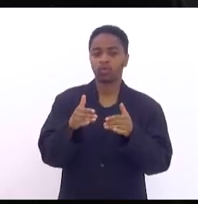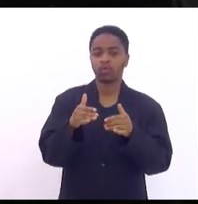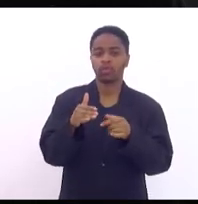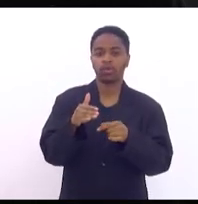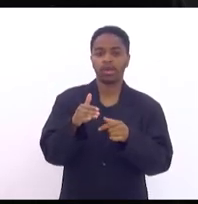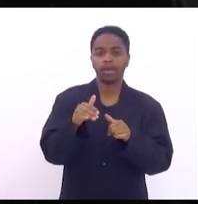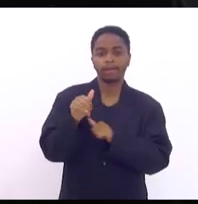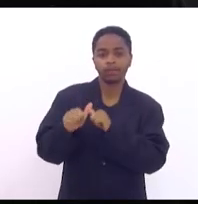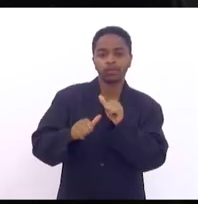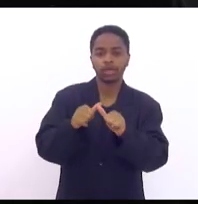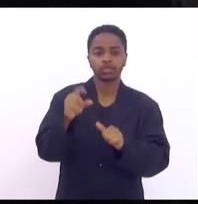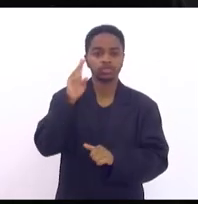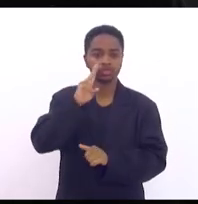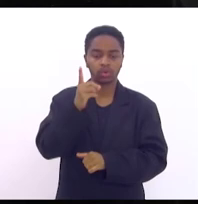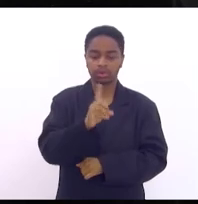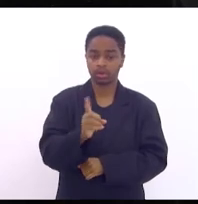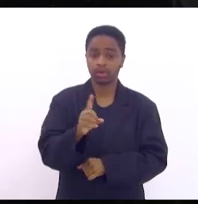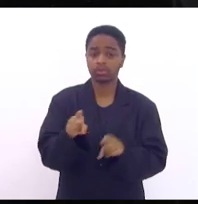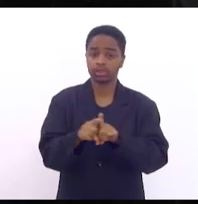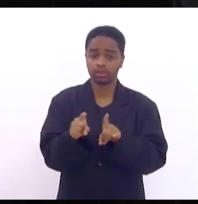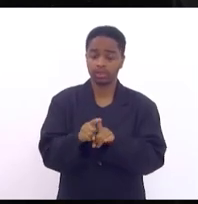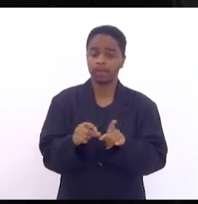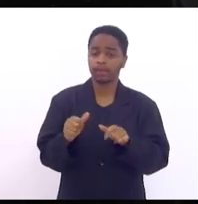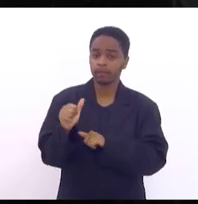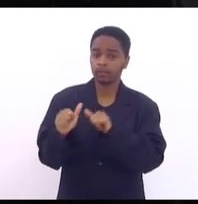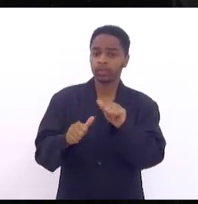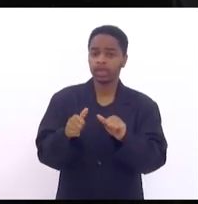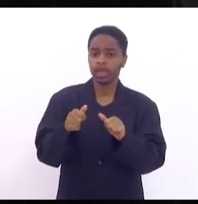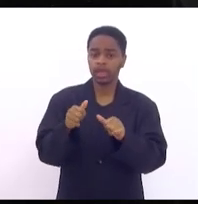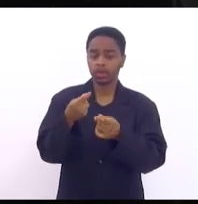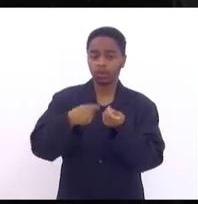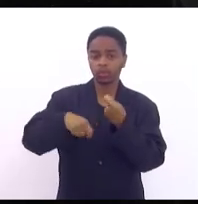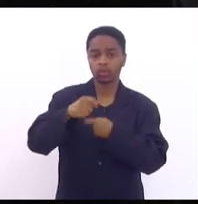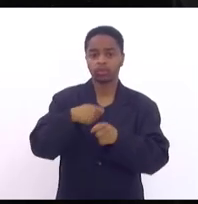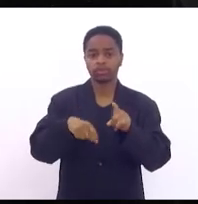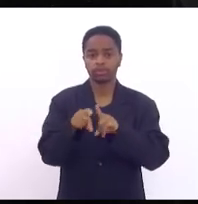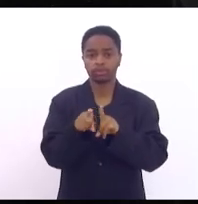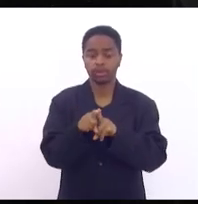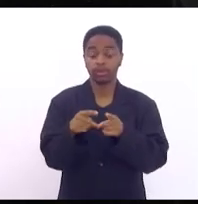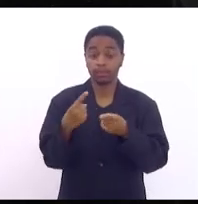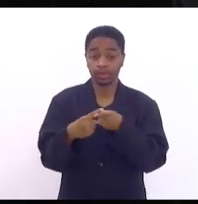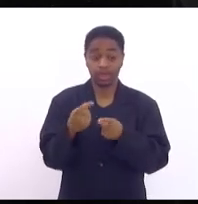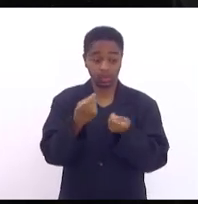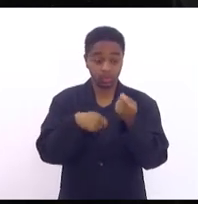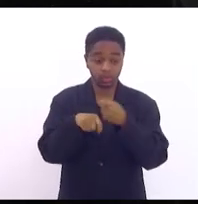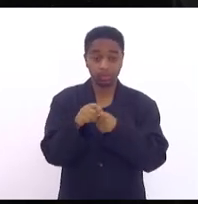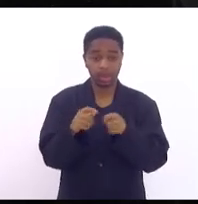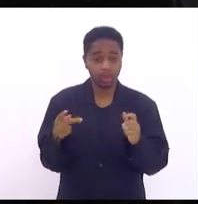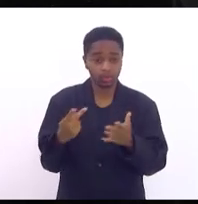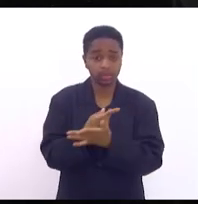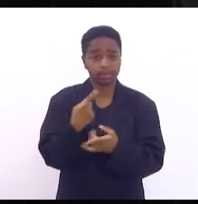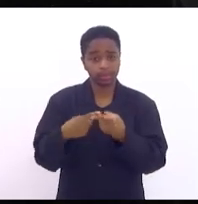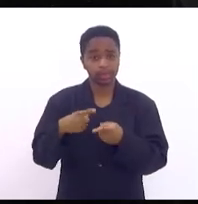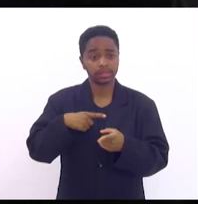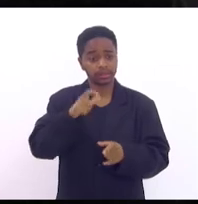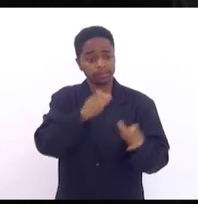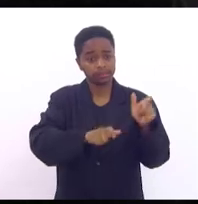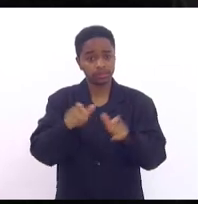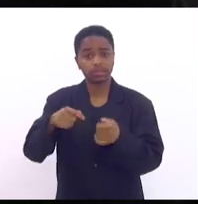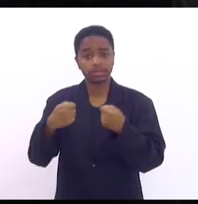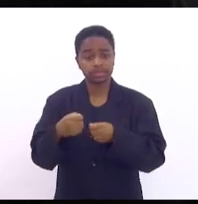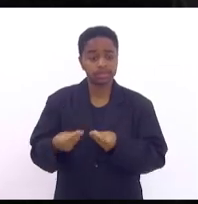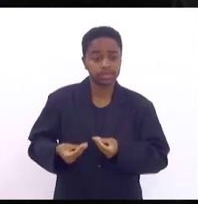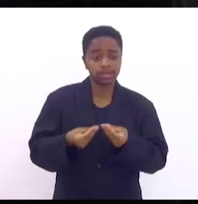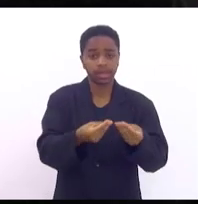âmbito social, é uma reparação econômica também. A economia é feita de gente, a gente precisa colocar renda na mão do